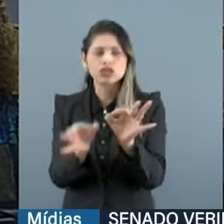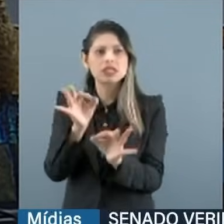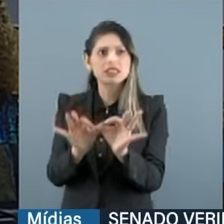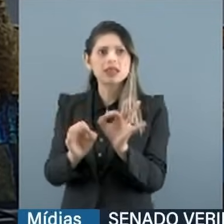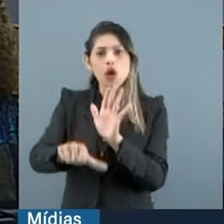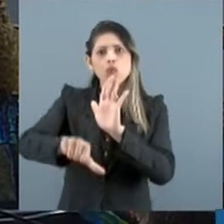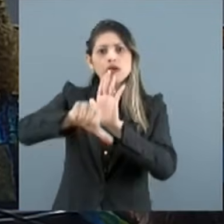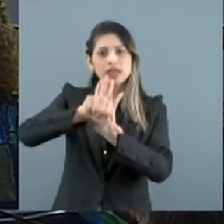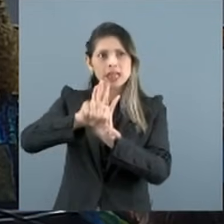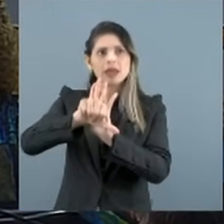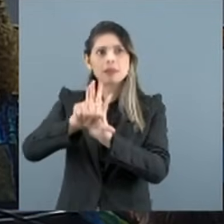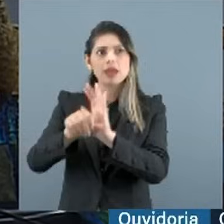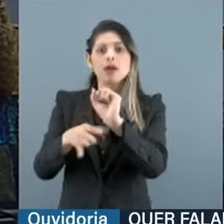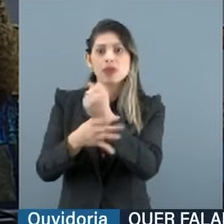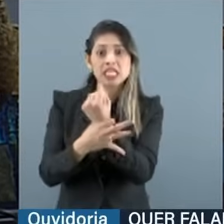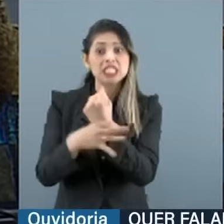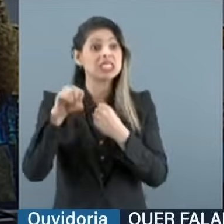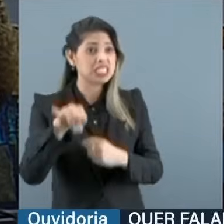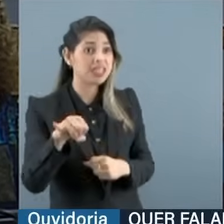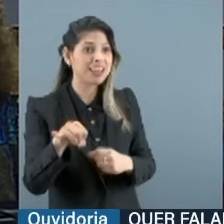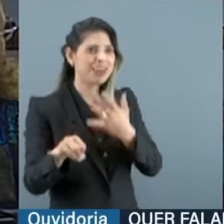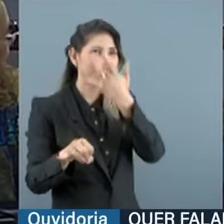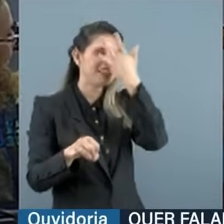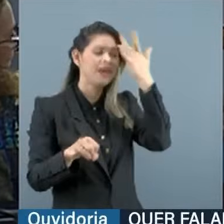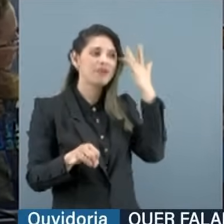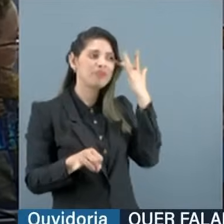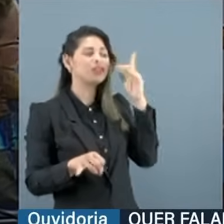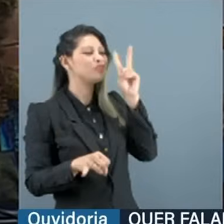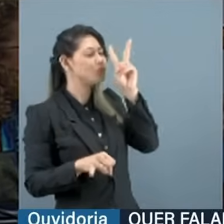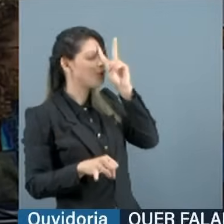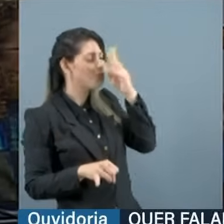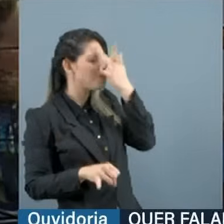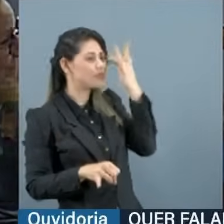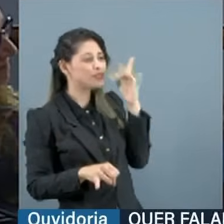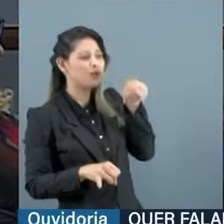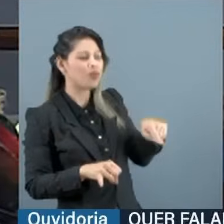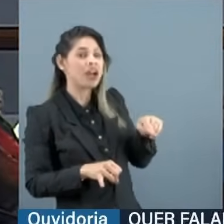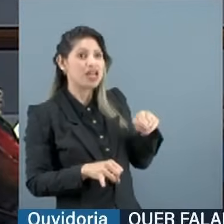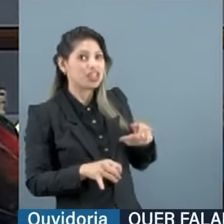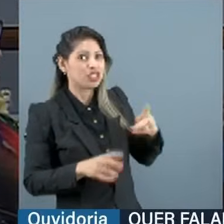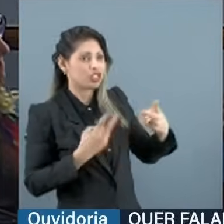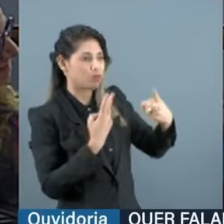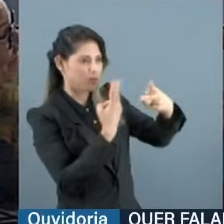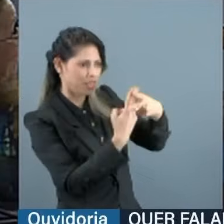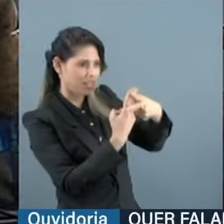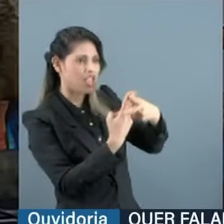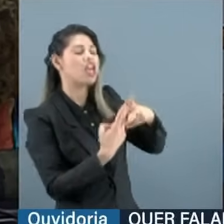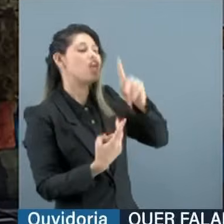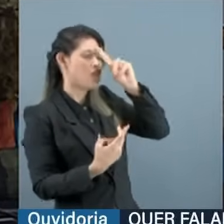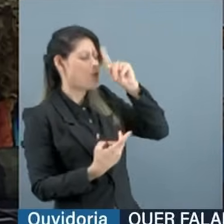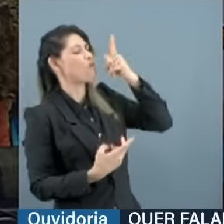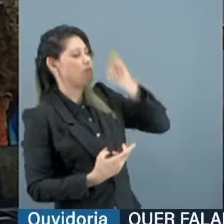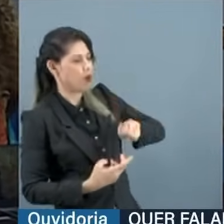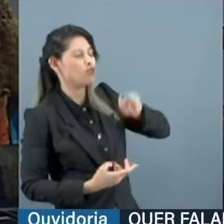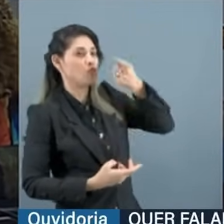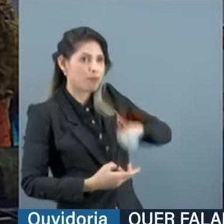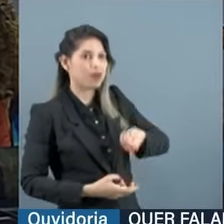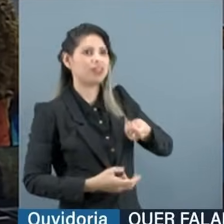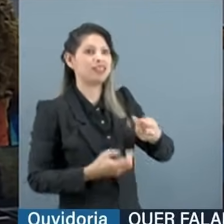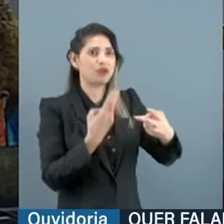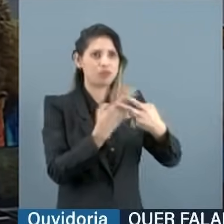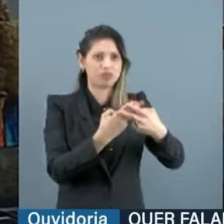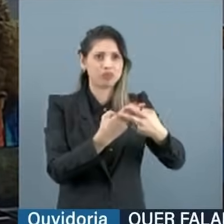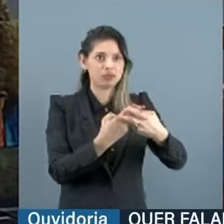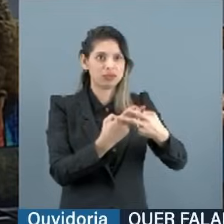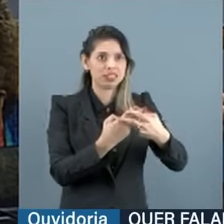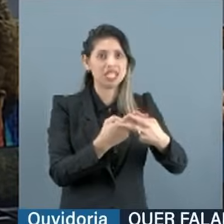prender, eu mando prender o juiz. Ele usou essa frase. Não, eu não entendi. Ele disse assim: fique tranquilo, se caso